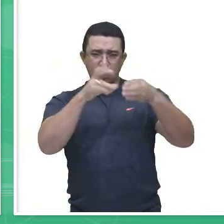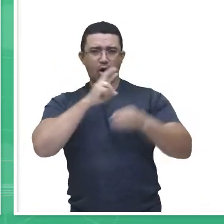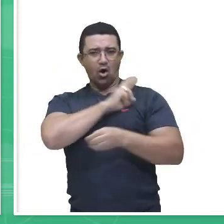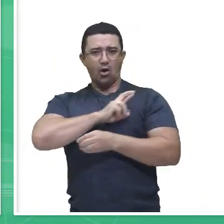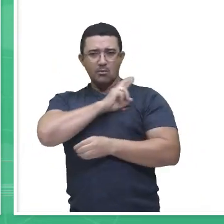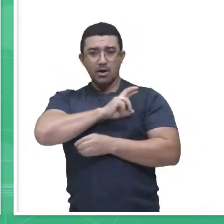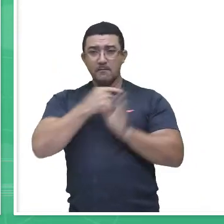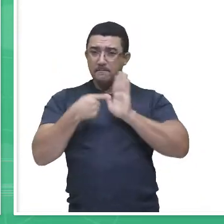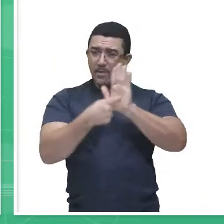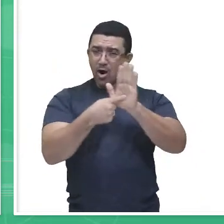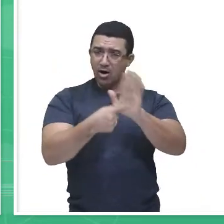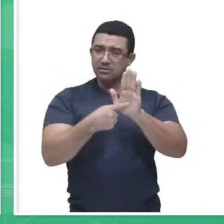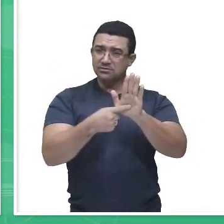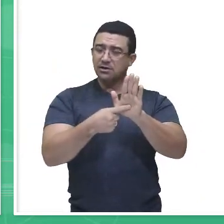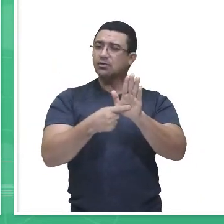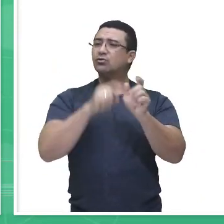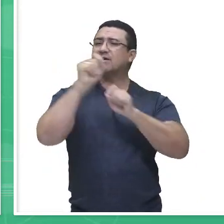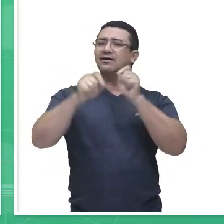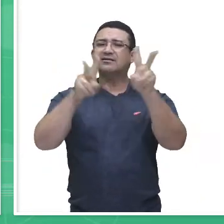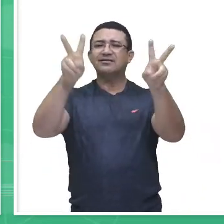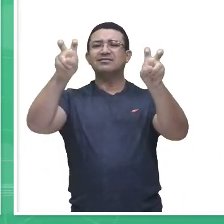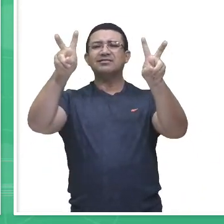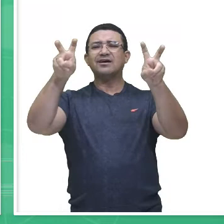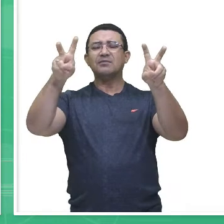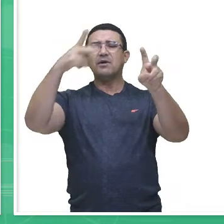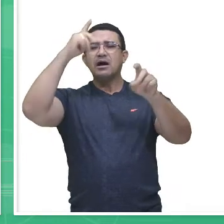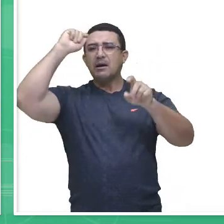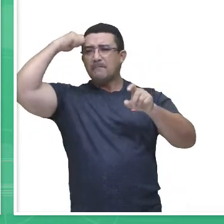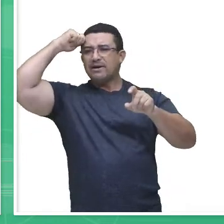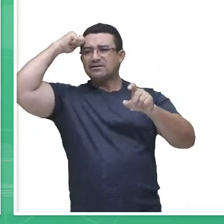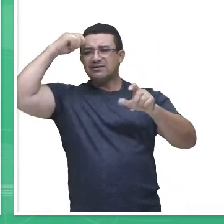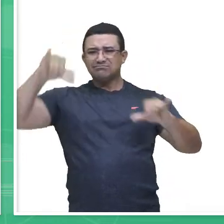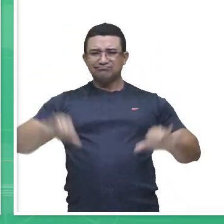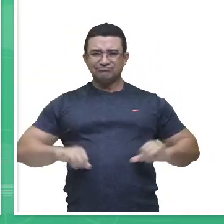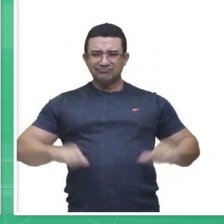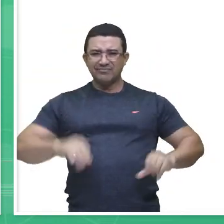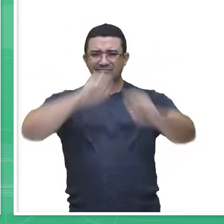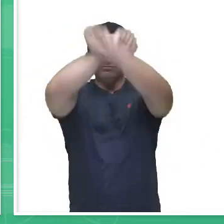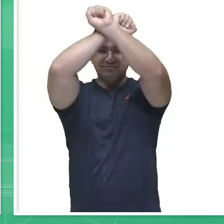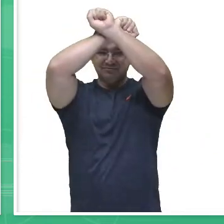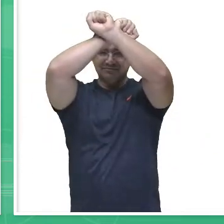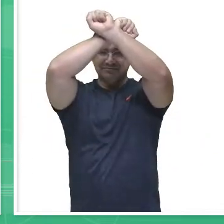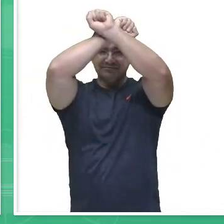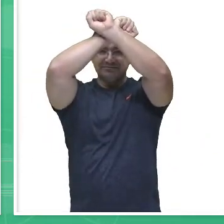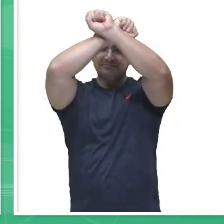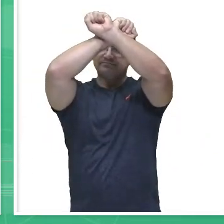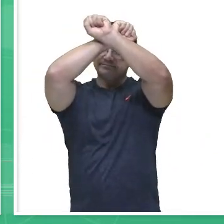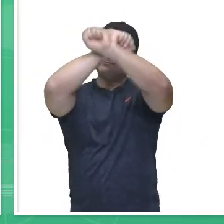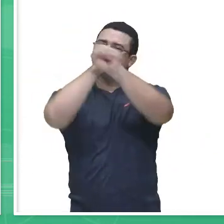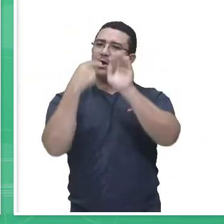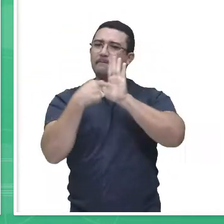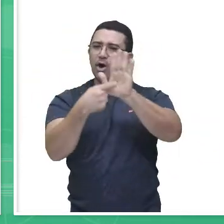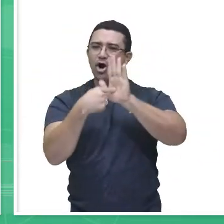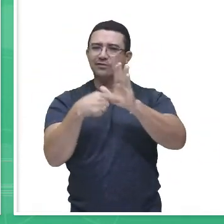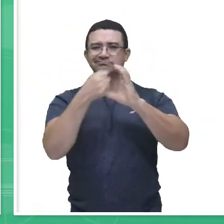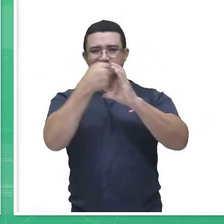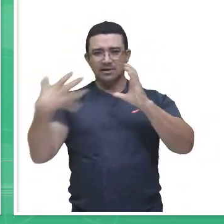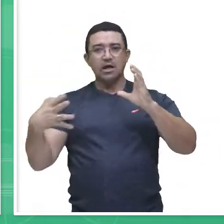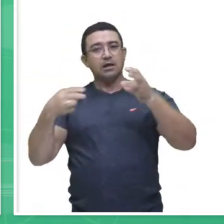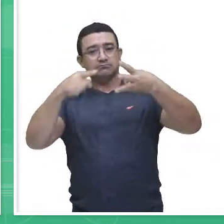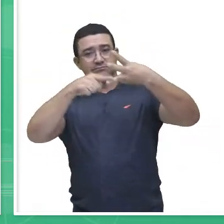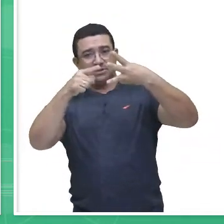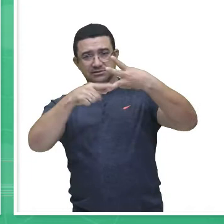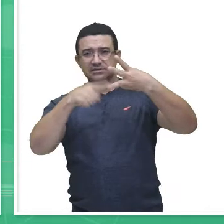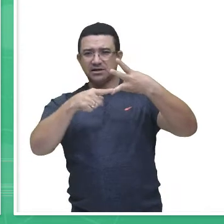uma realidade, a realidade da escravidão, aquela realidade sofrida. Então, percebo que isso vai caracterizar mais essa terceira fase, uma fase